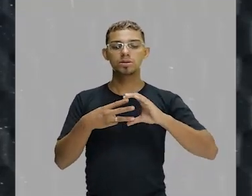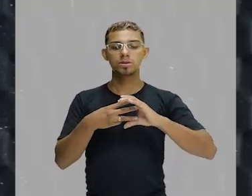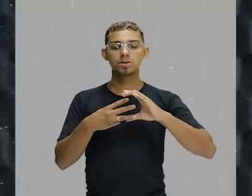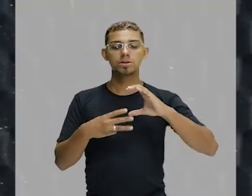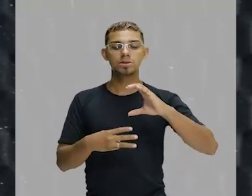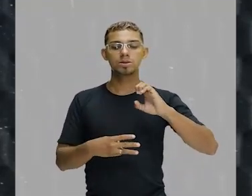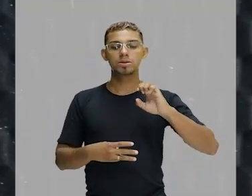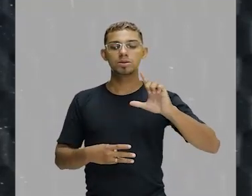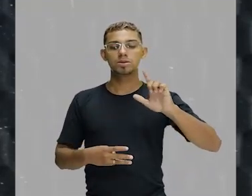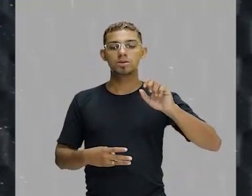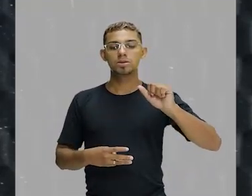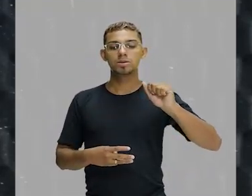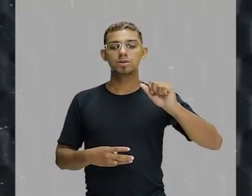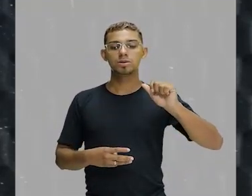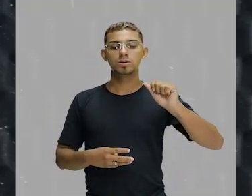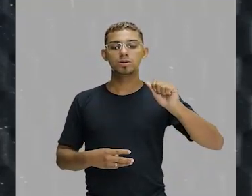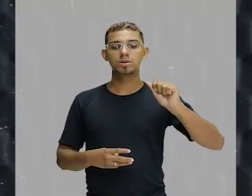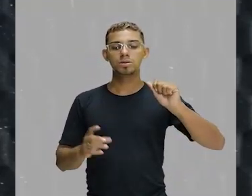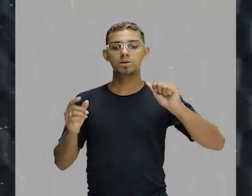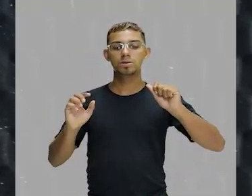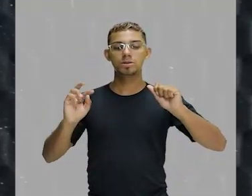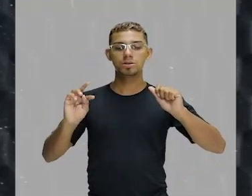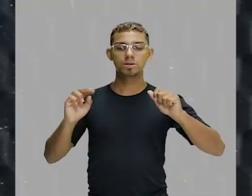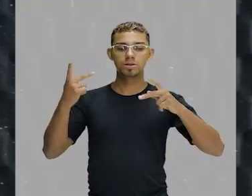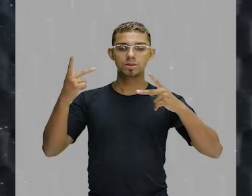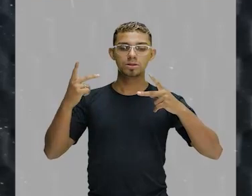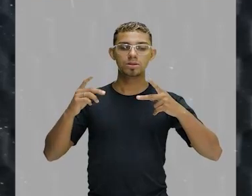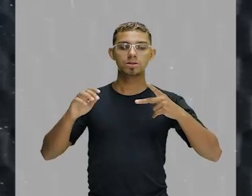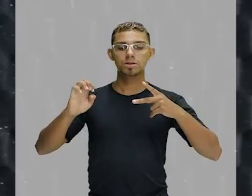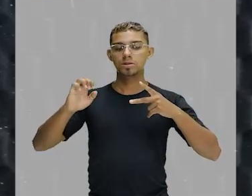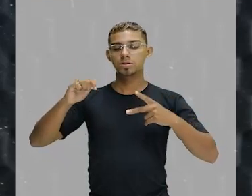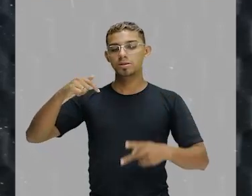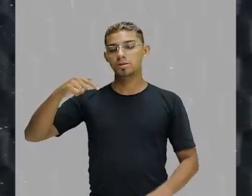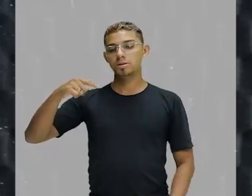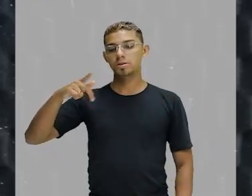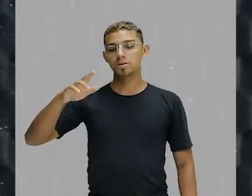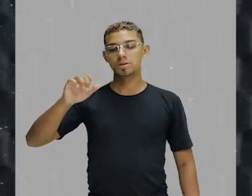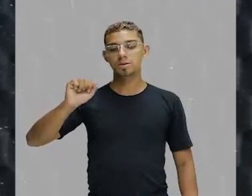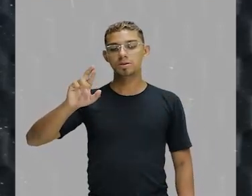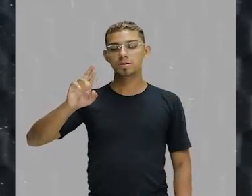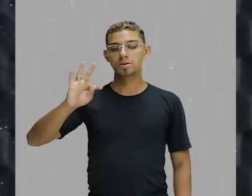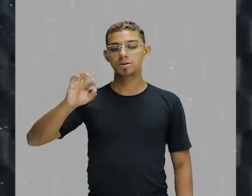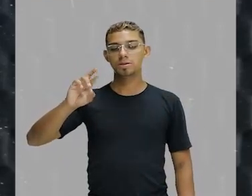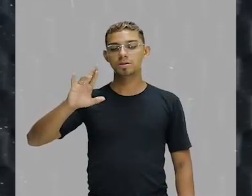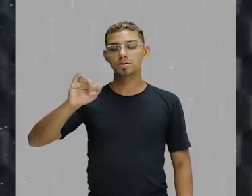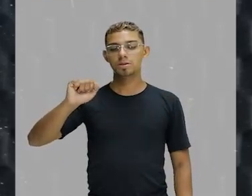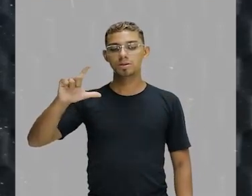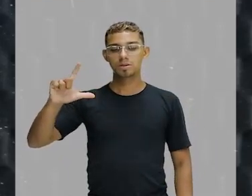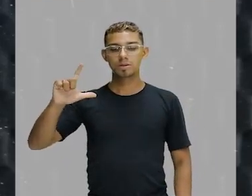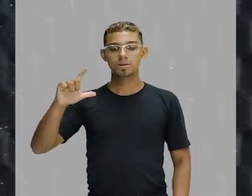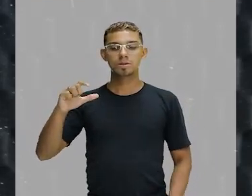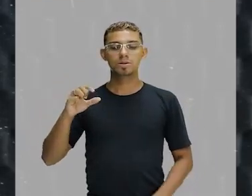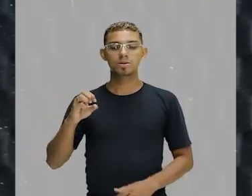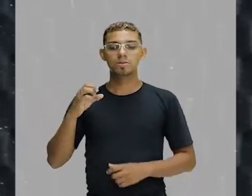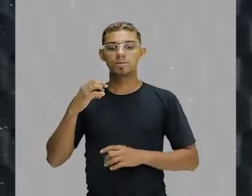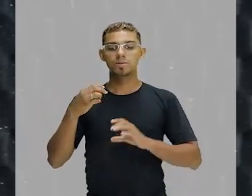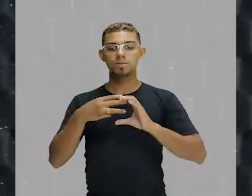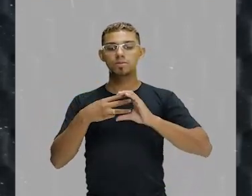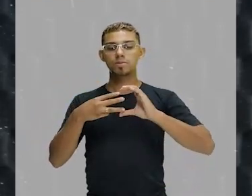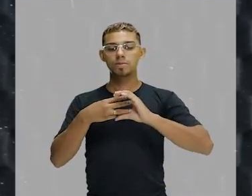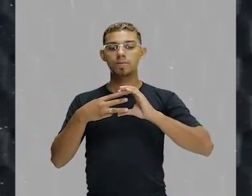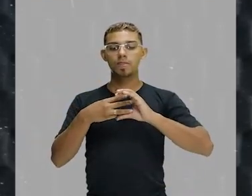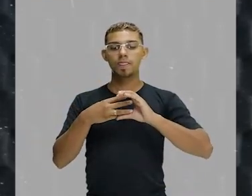dos cromossomos duplicados na face equatorial da célula. Depois que ocorre esse alinhamento